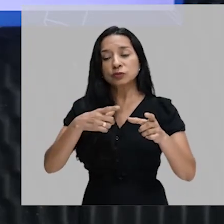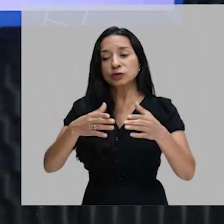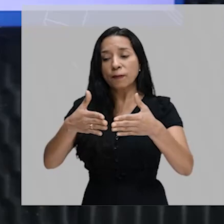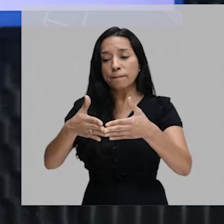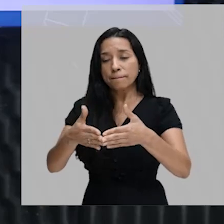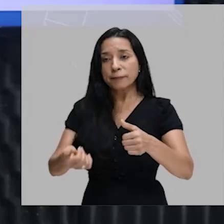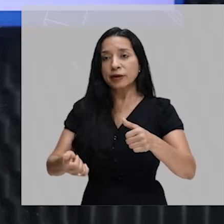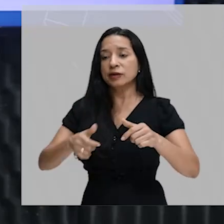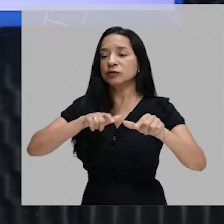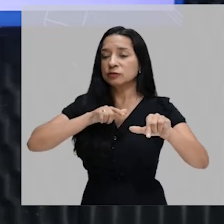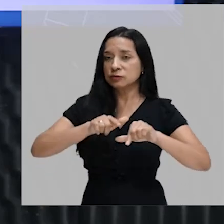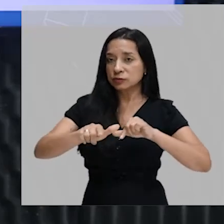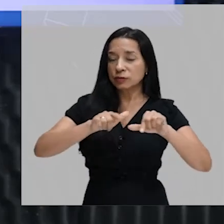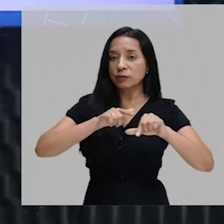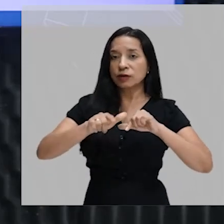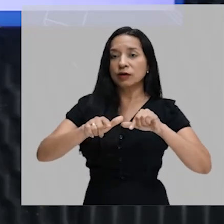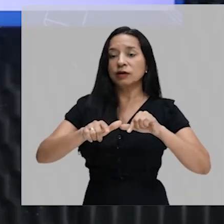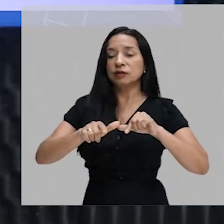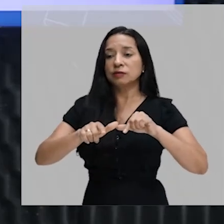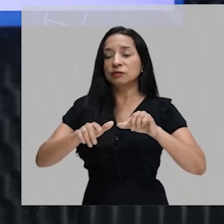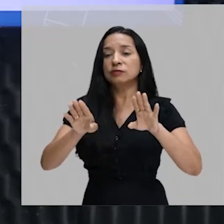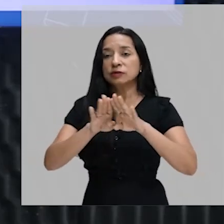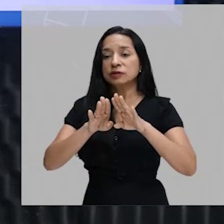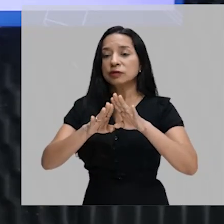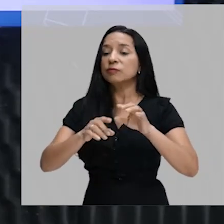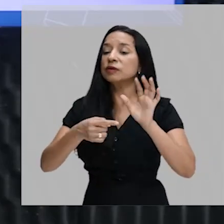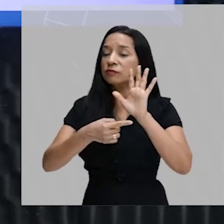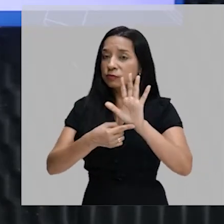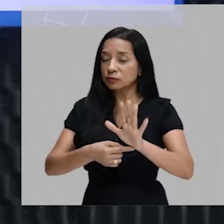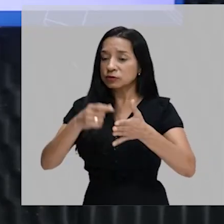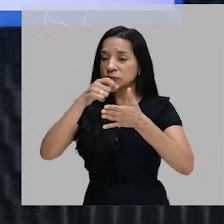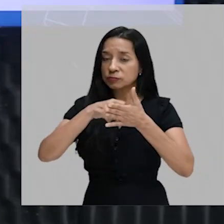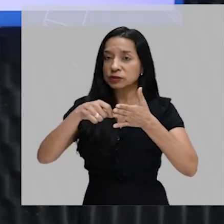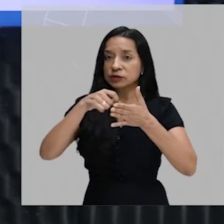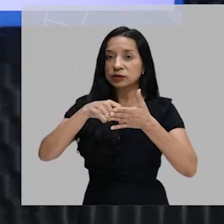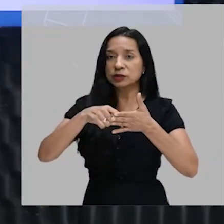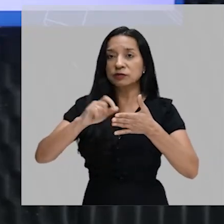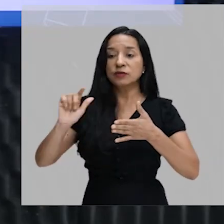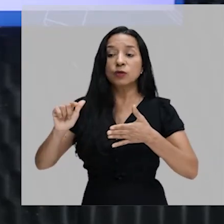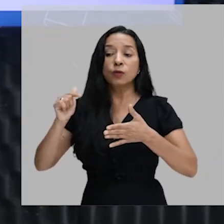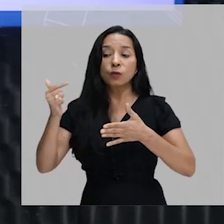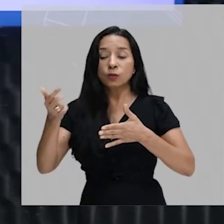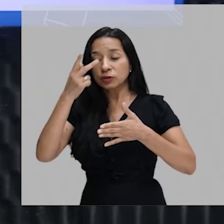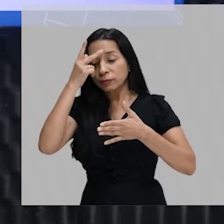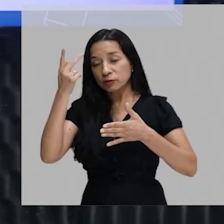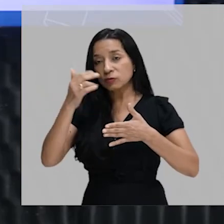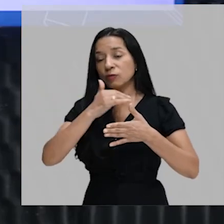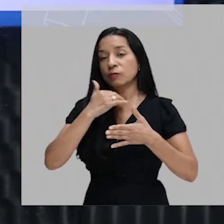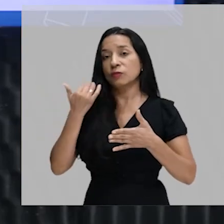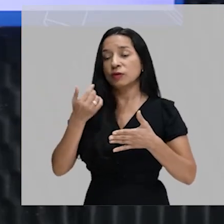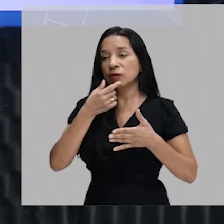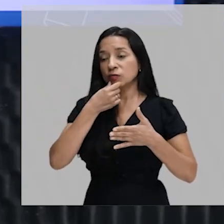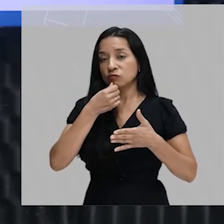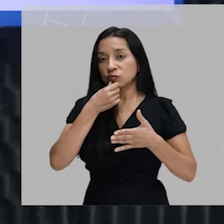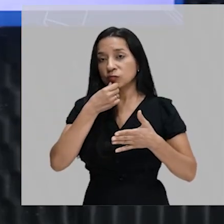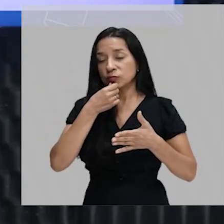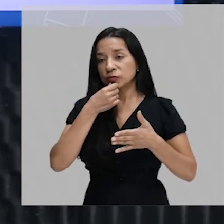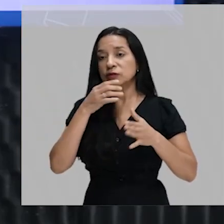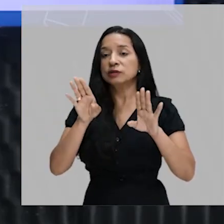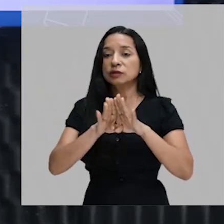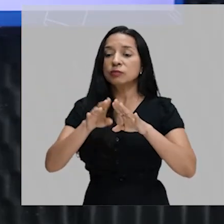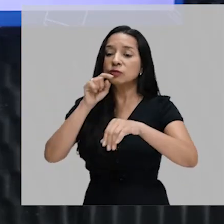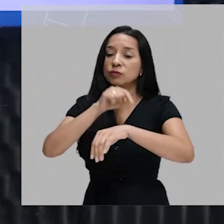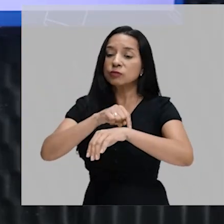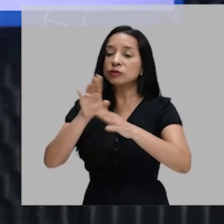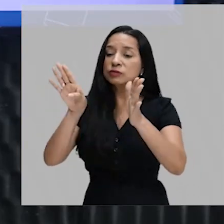que ele chega vendo um outro Severino sendo morto, vou falar do momento que ele chega